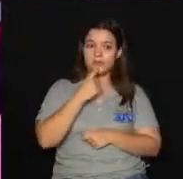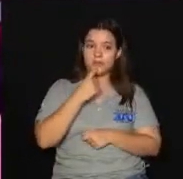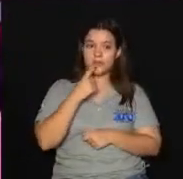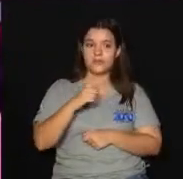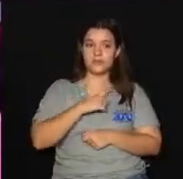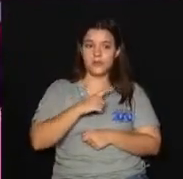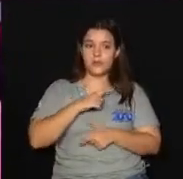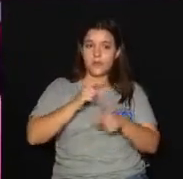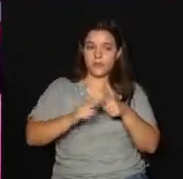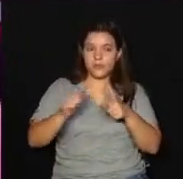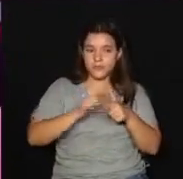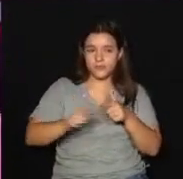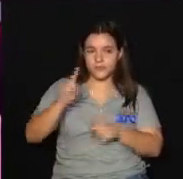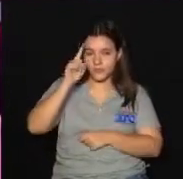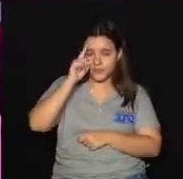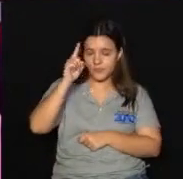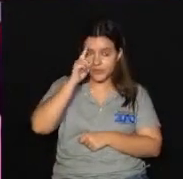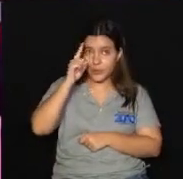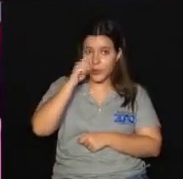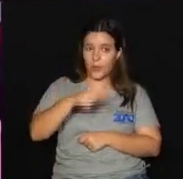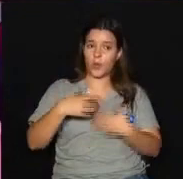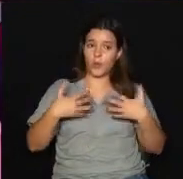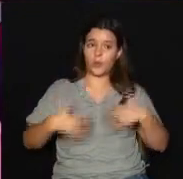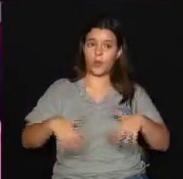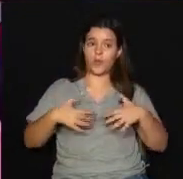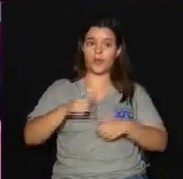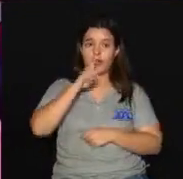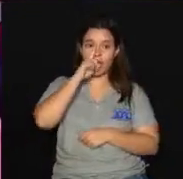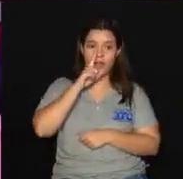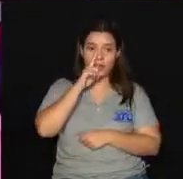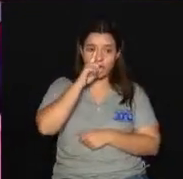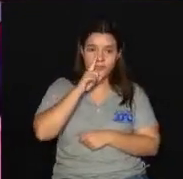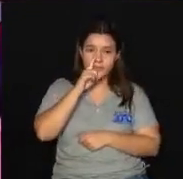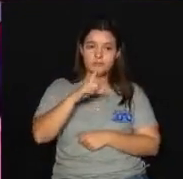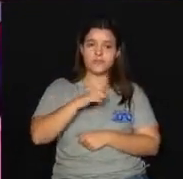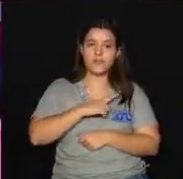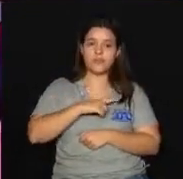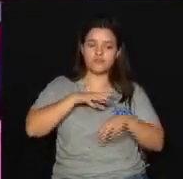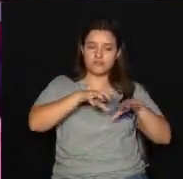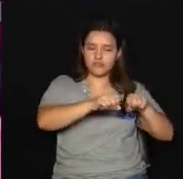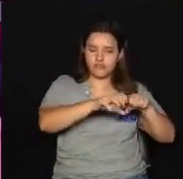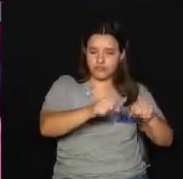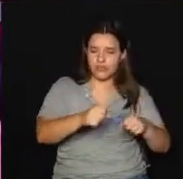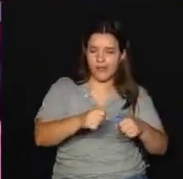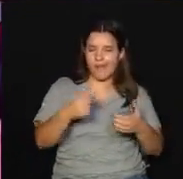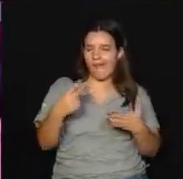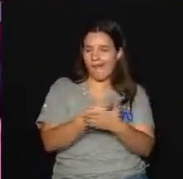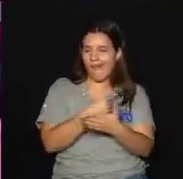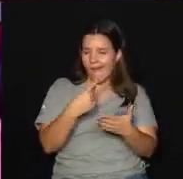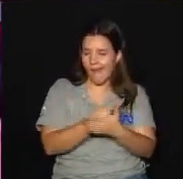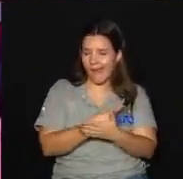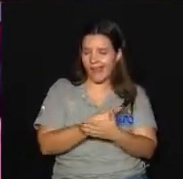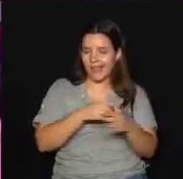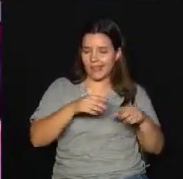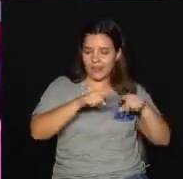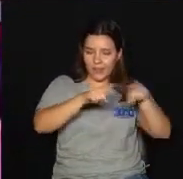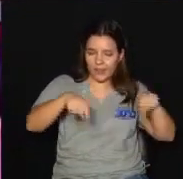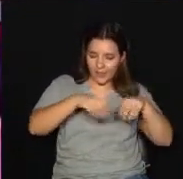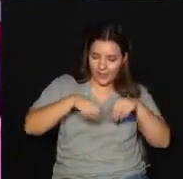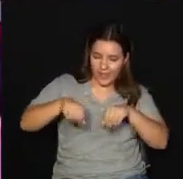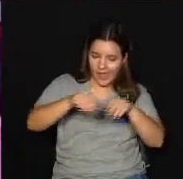problemas fundiários muito, muito graves, problemas de ocupação da terra, problemas de